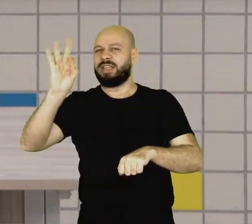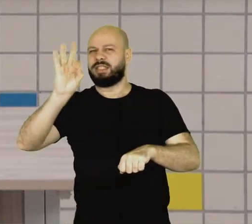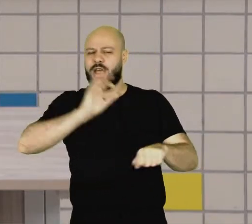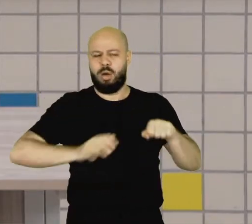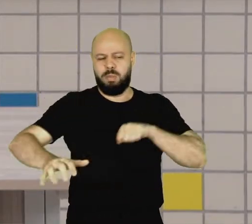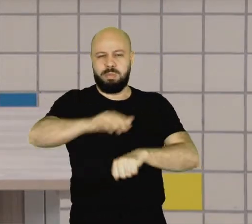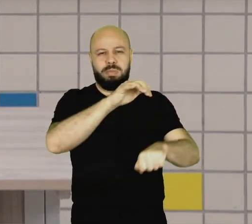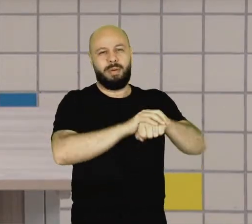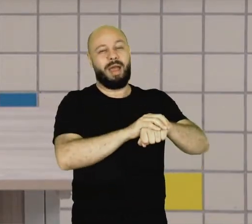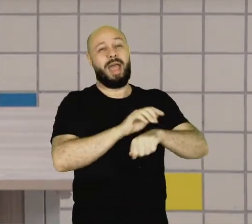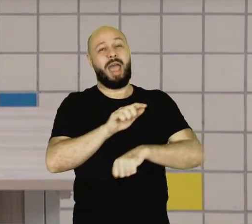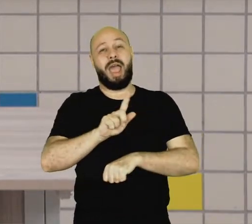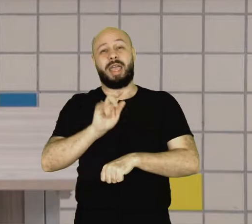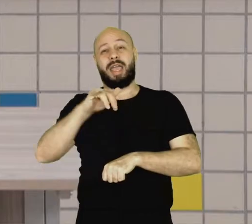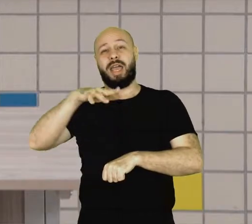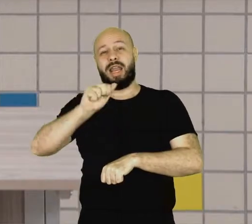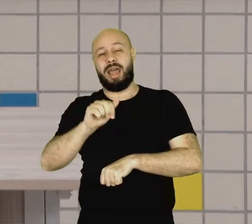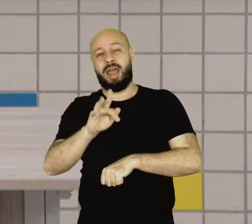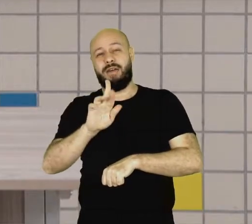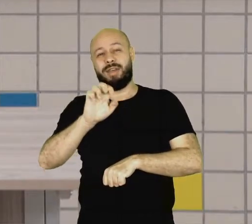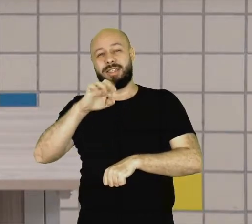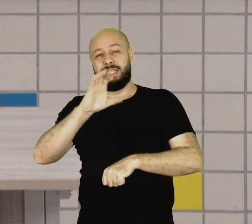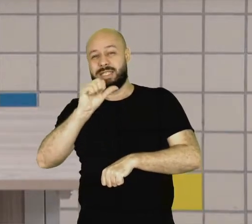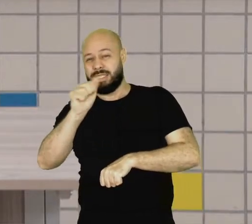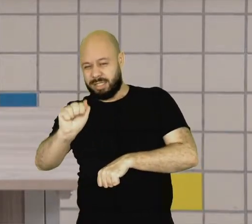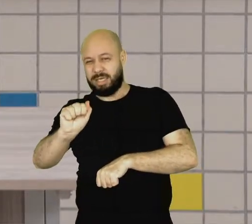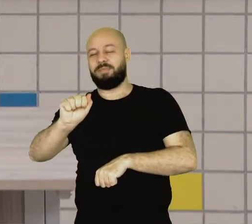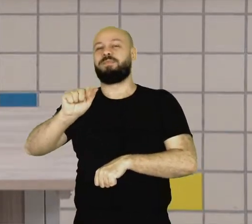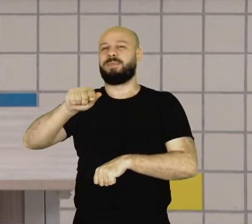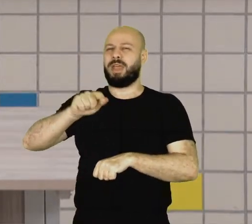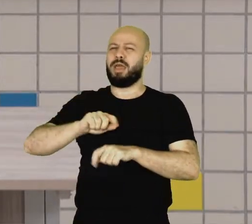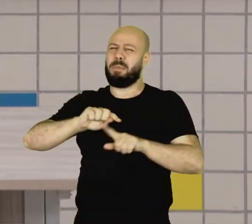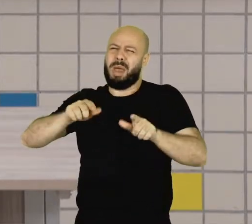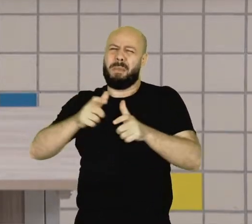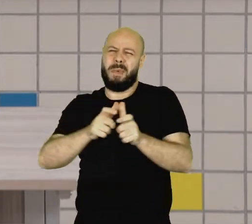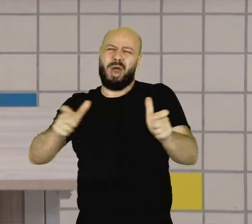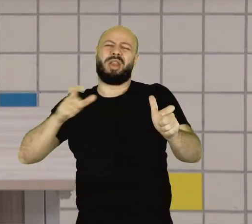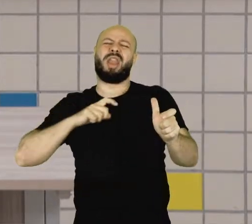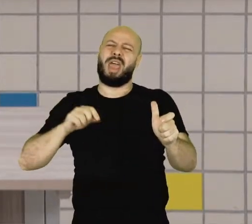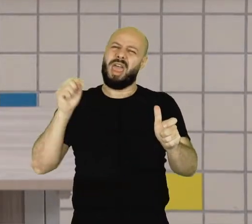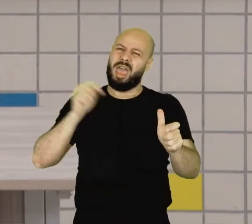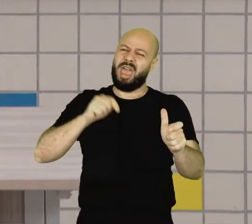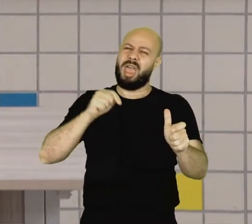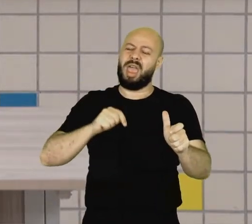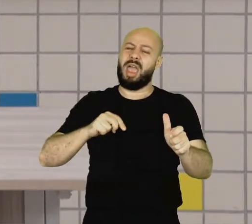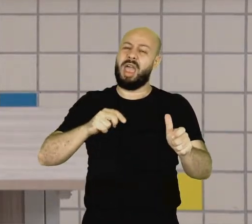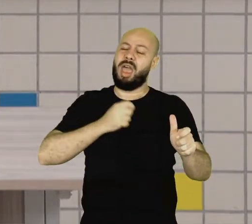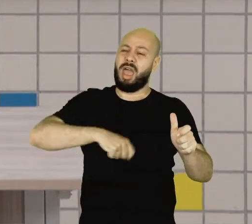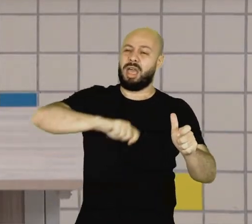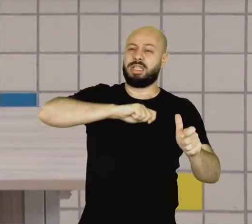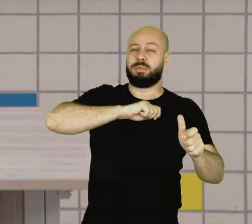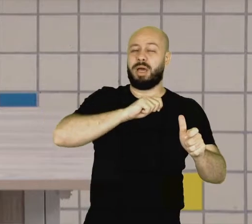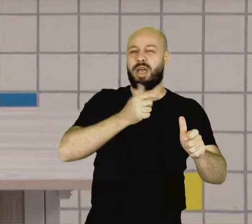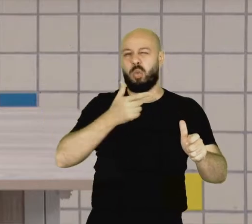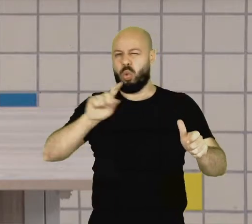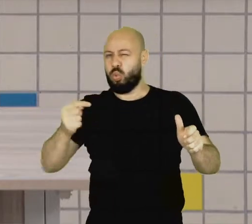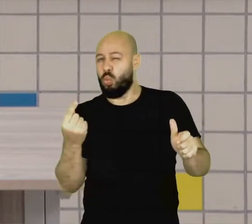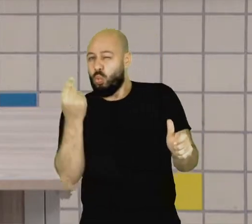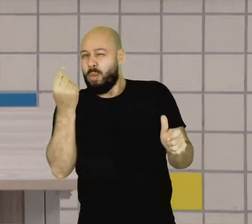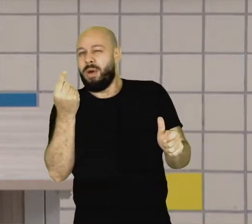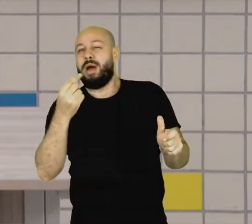Guiana Francesa, tá? A maioria dos outros foi pela Espanha e o Brasil foi por Portugal, mas também teve